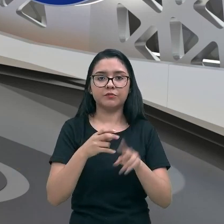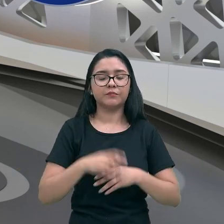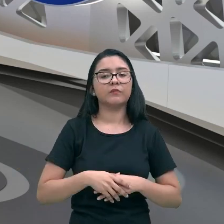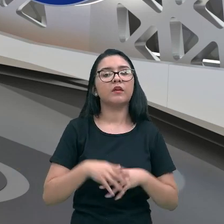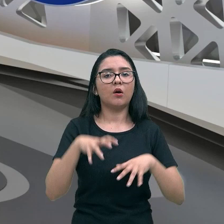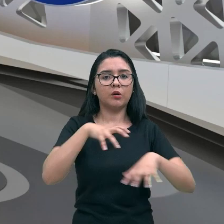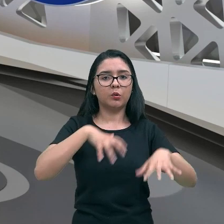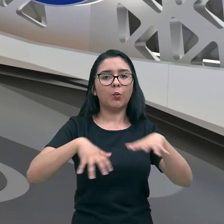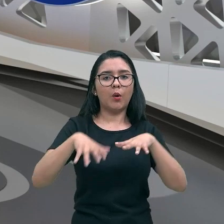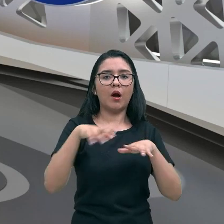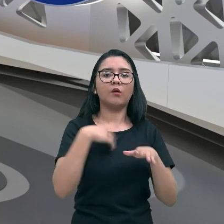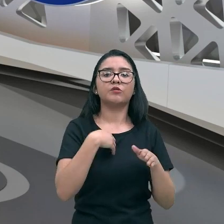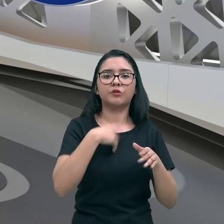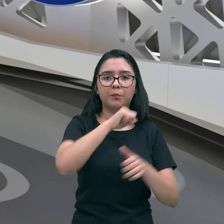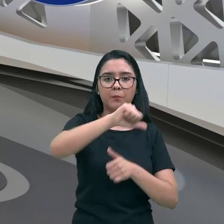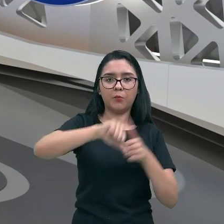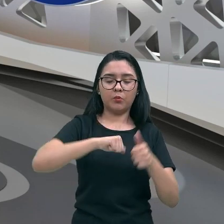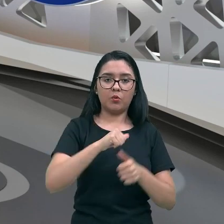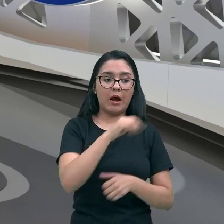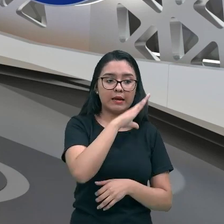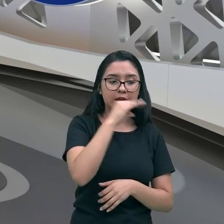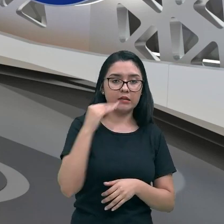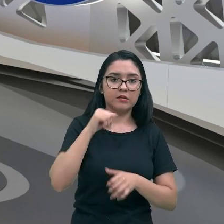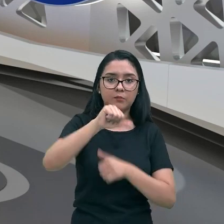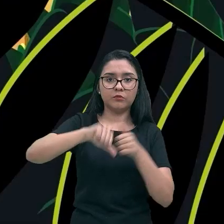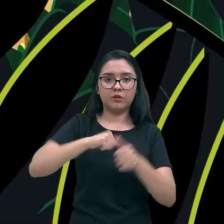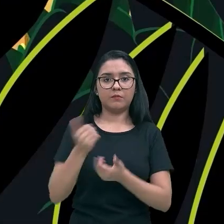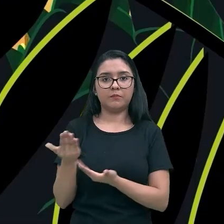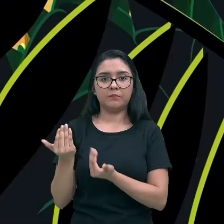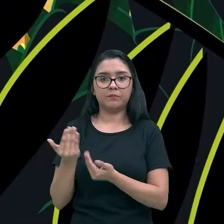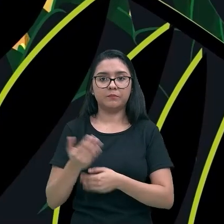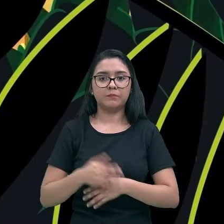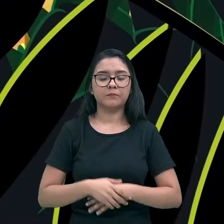passagem, né, da criança para o adulto.